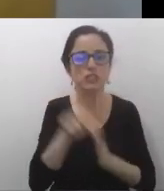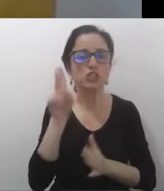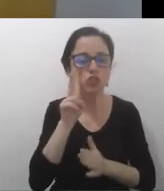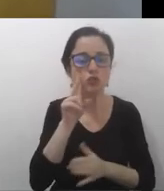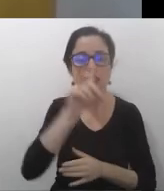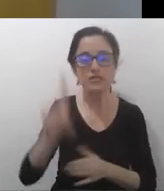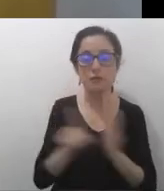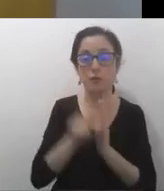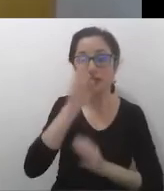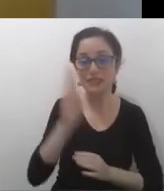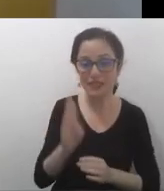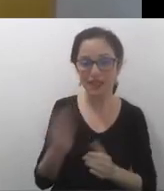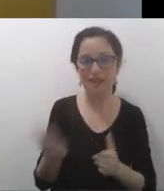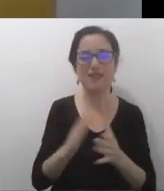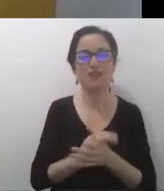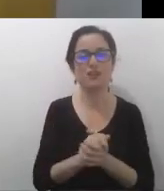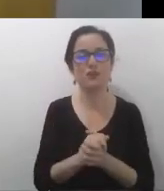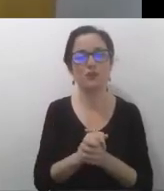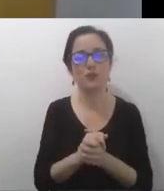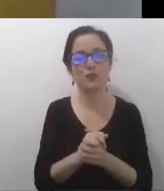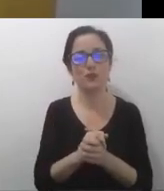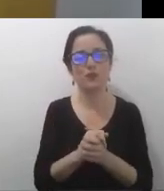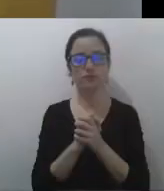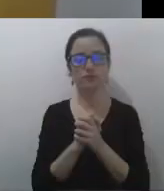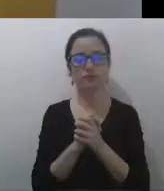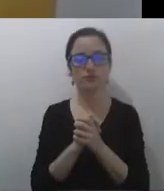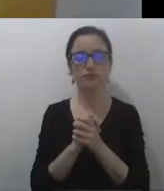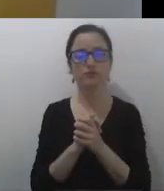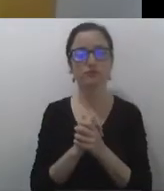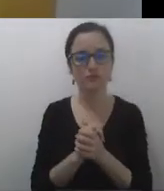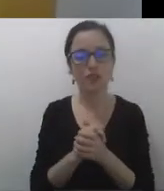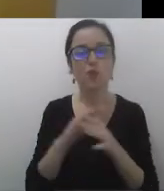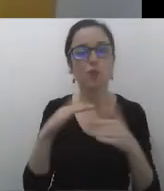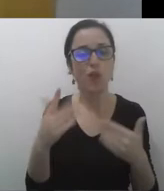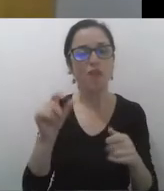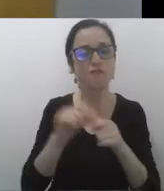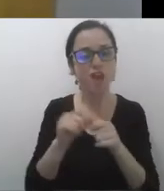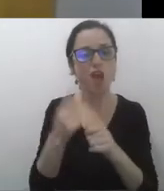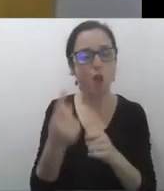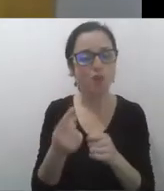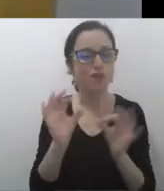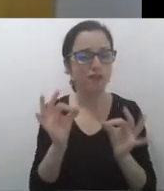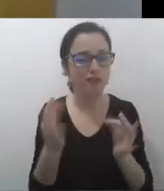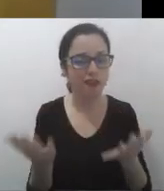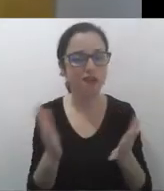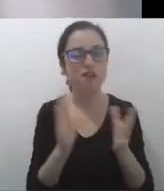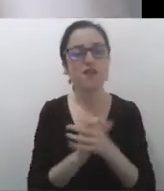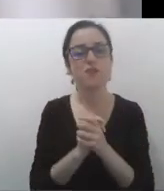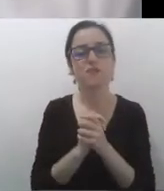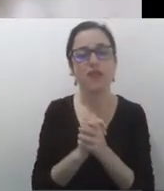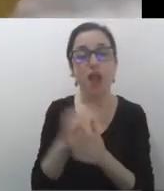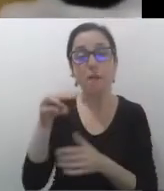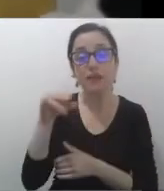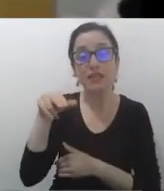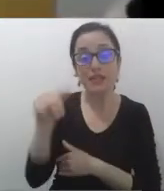muito em pesquisa, e pesquisa em história do design brasileiro em particular. Então, você, quando você faz